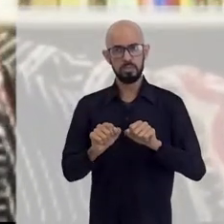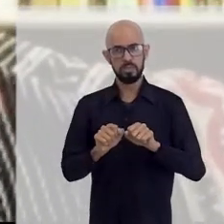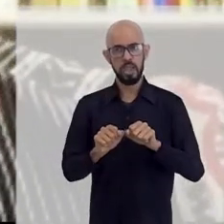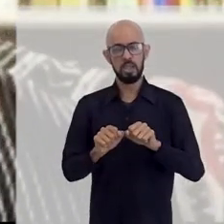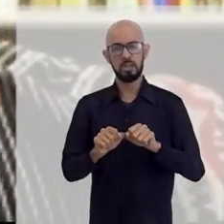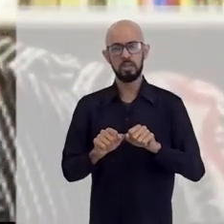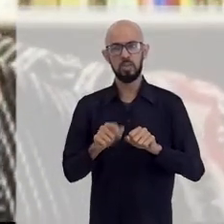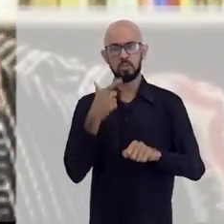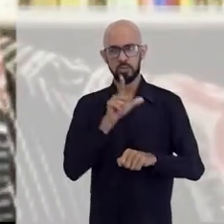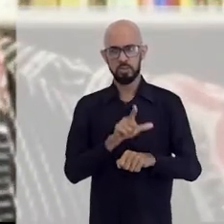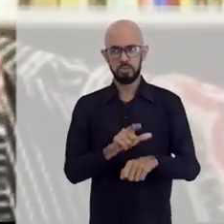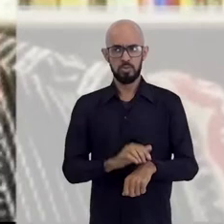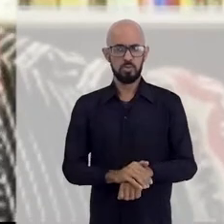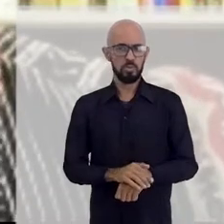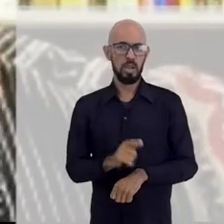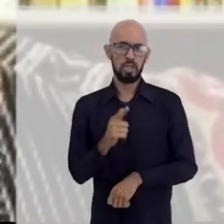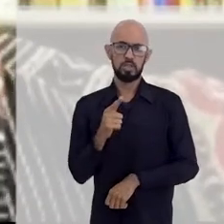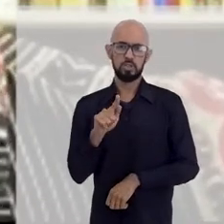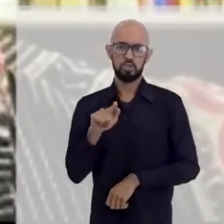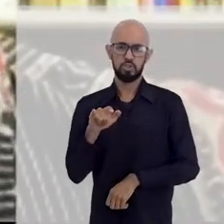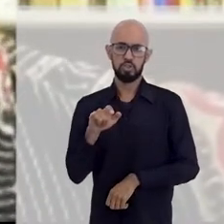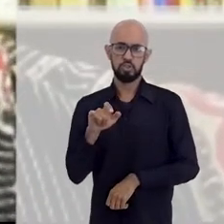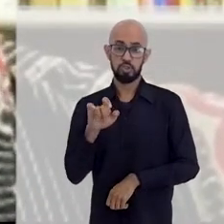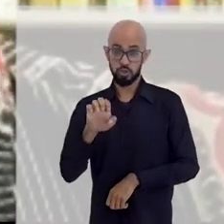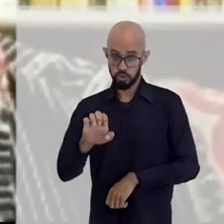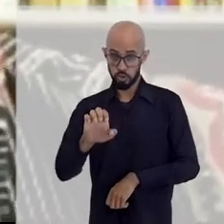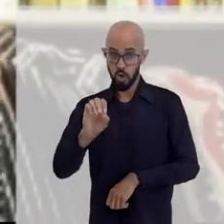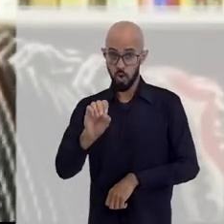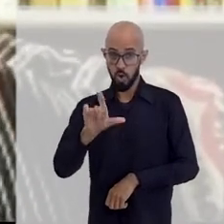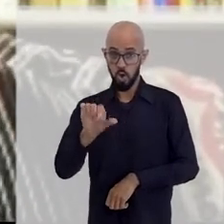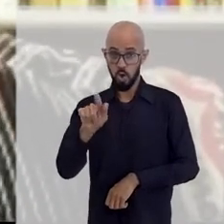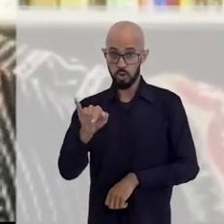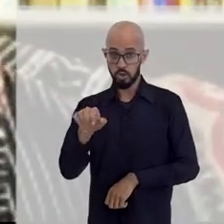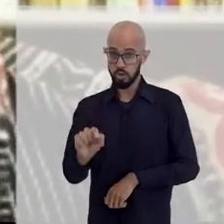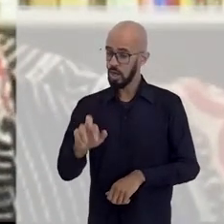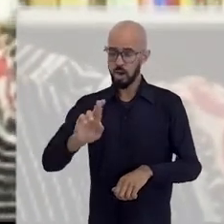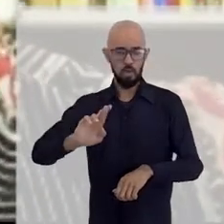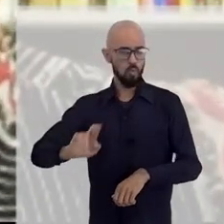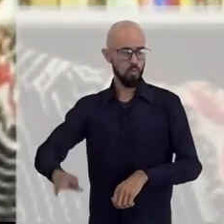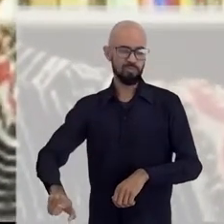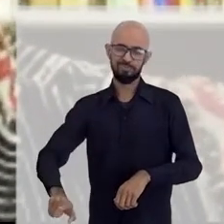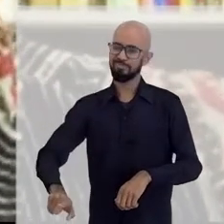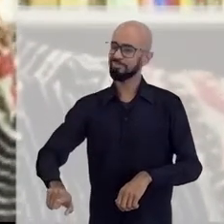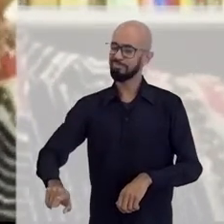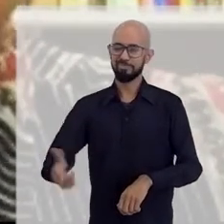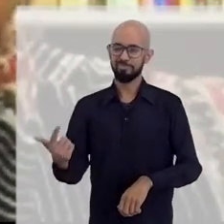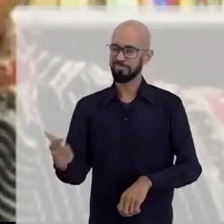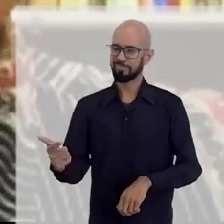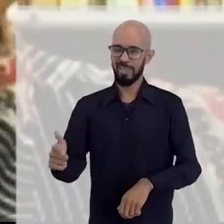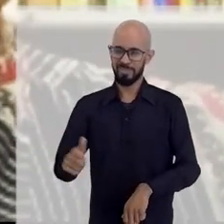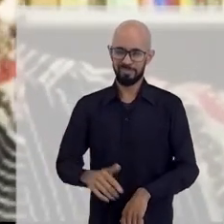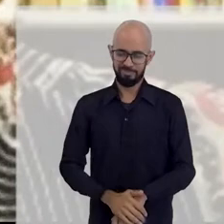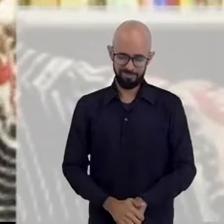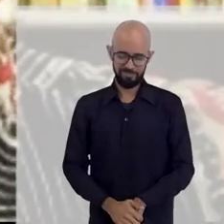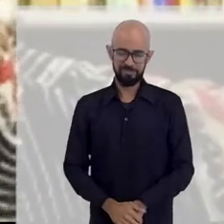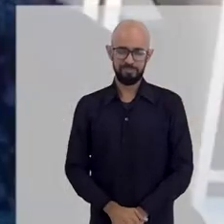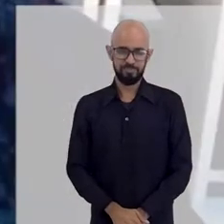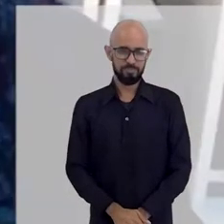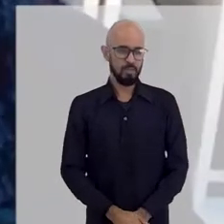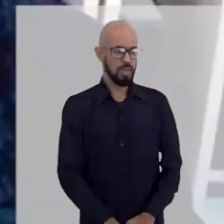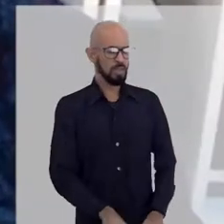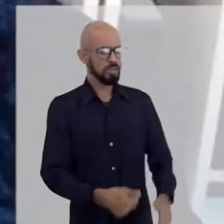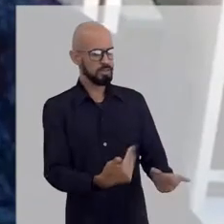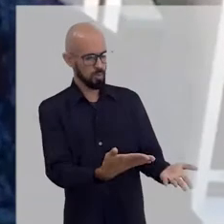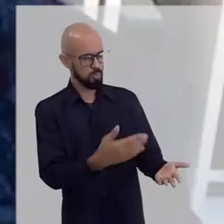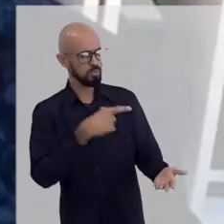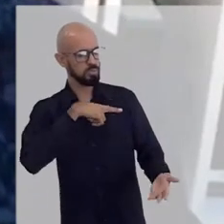tenho condições. E na geologia não é diferente. Também nessa mesma pegada, né? Muito nessa linha. Mas